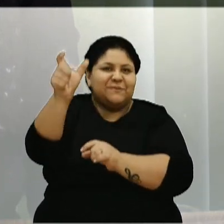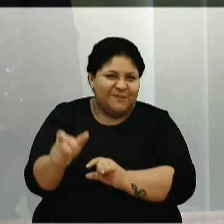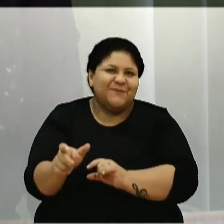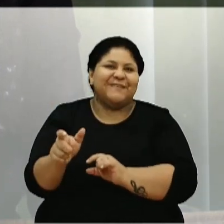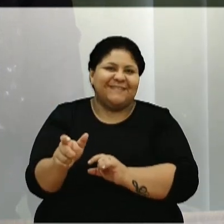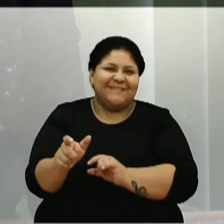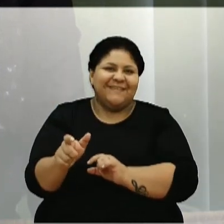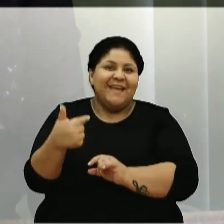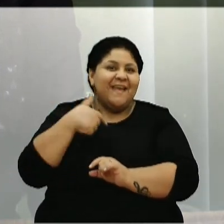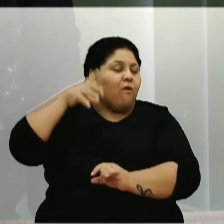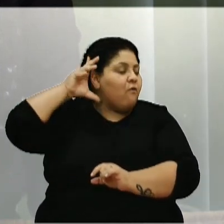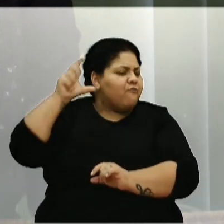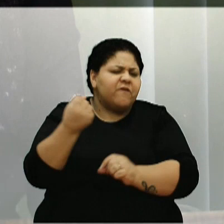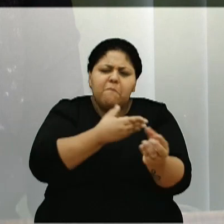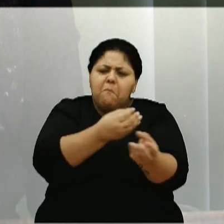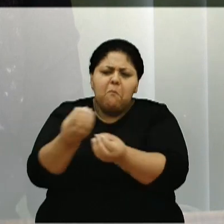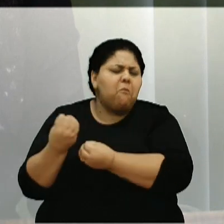o que eu mais ouvi,